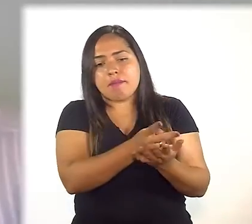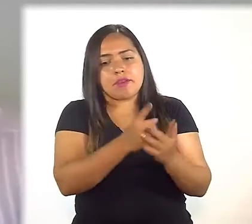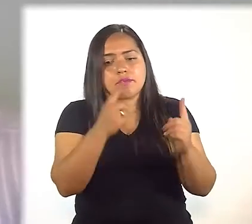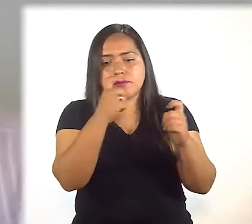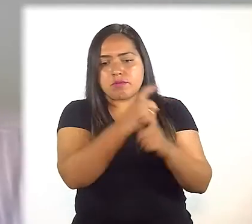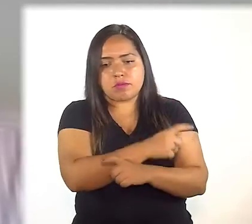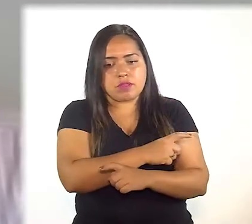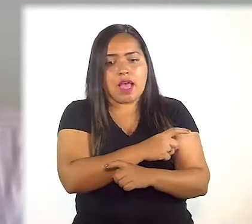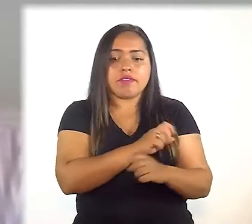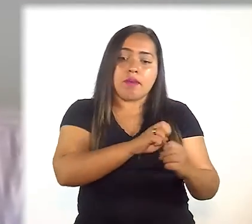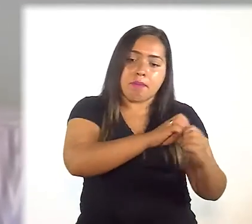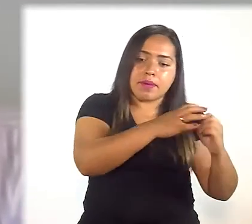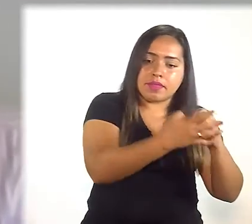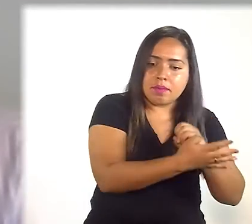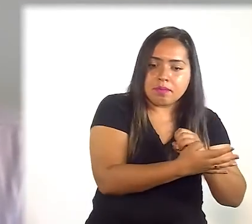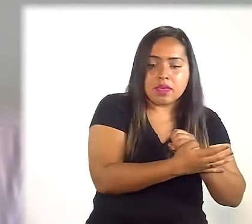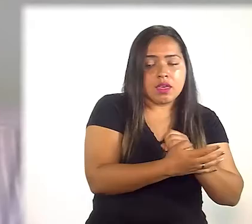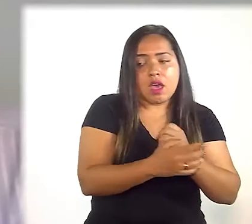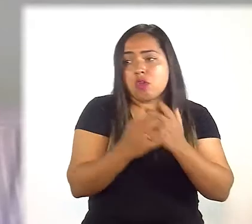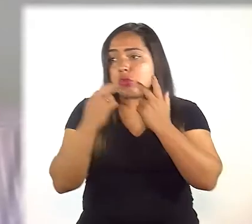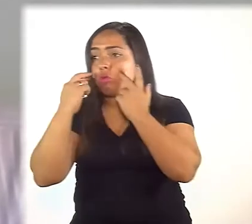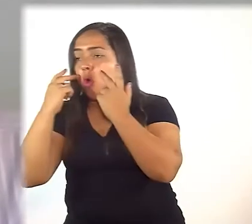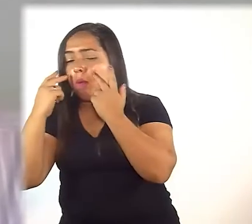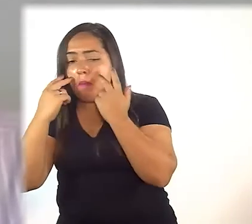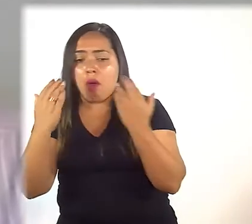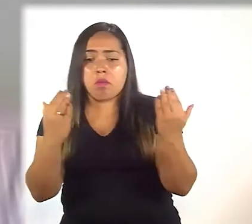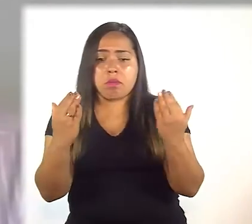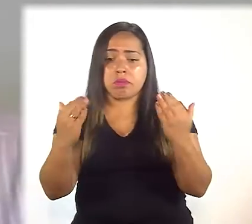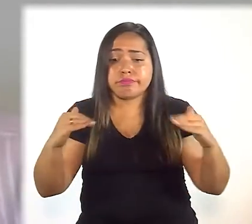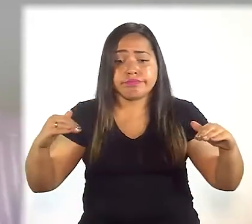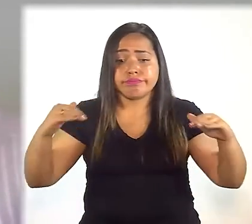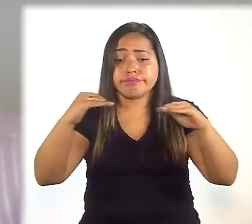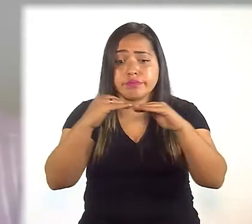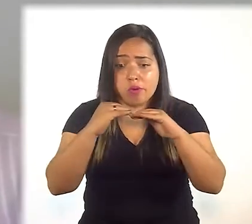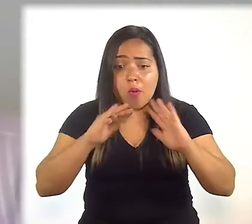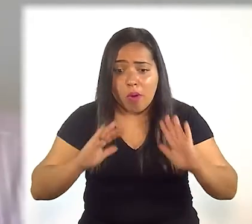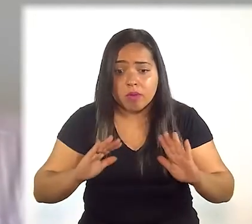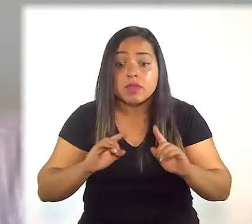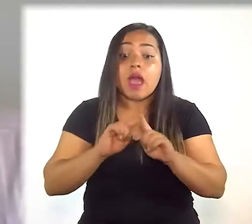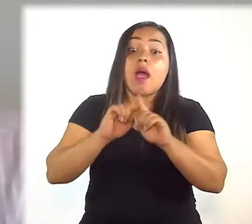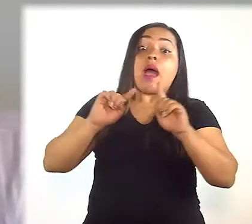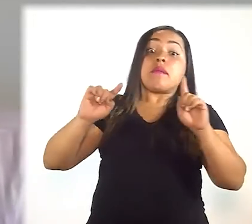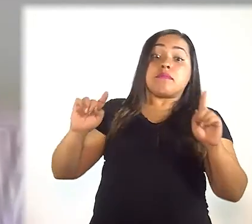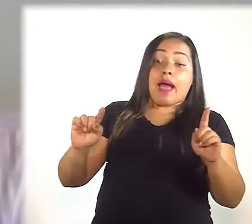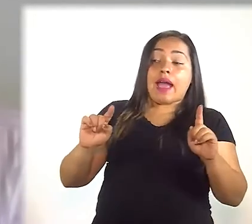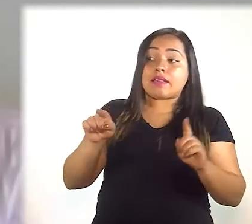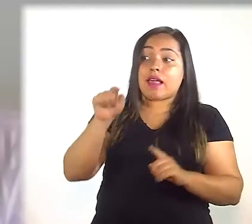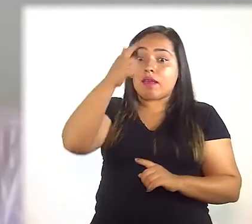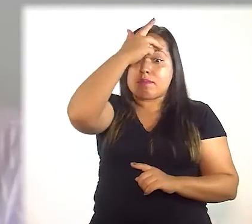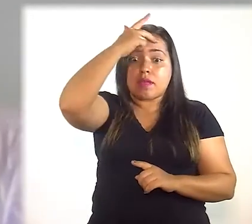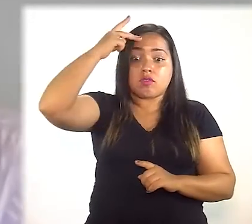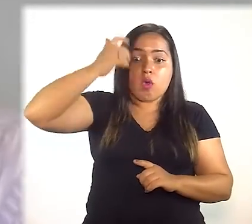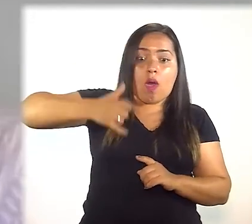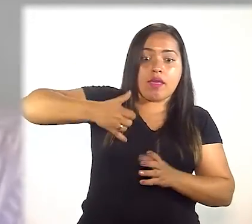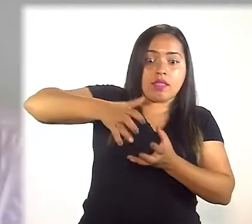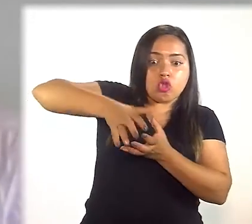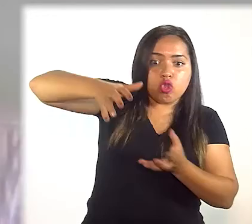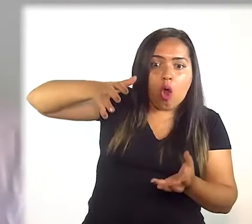que envolvem todo esse assunto de idoso, elas são mais ou menos as mesmas, tanto na